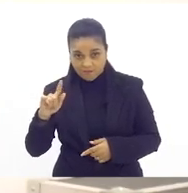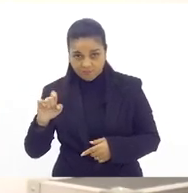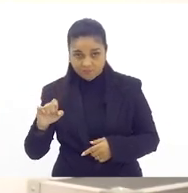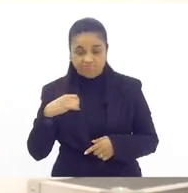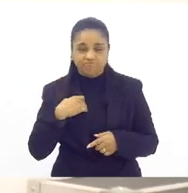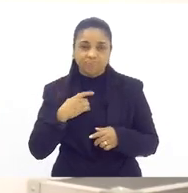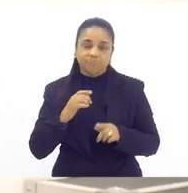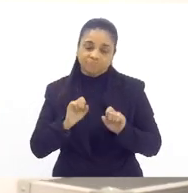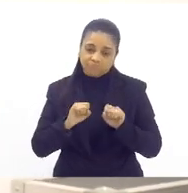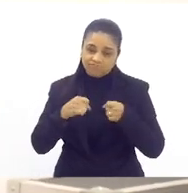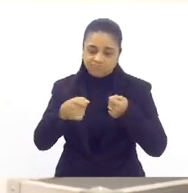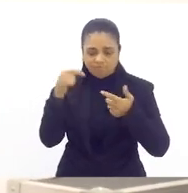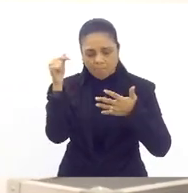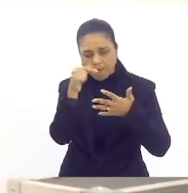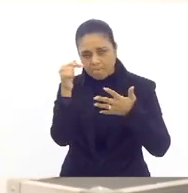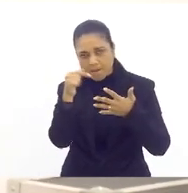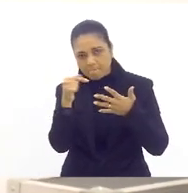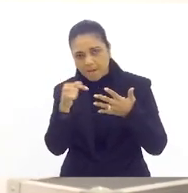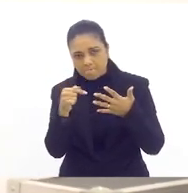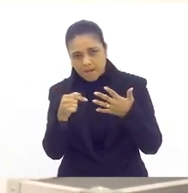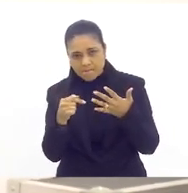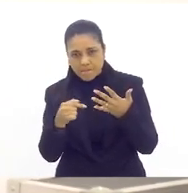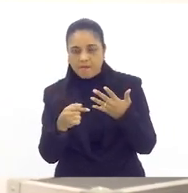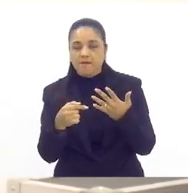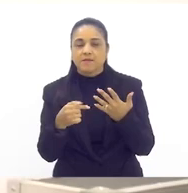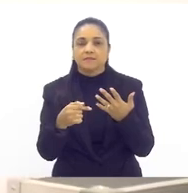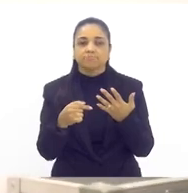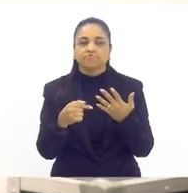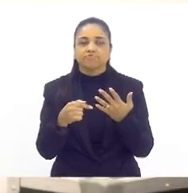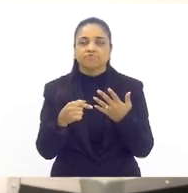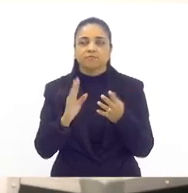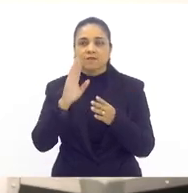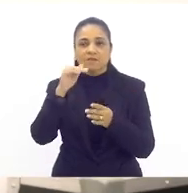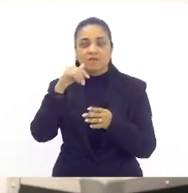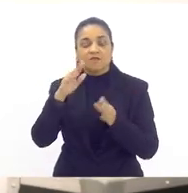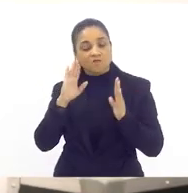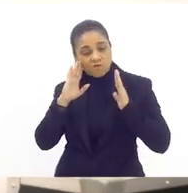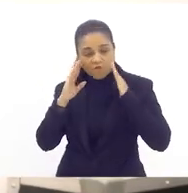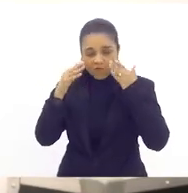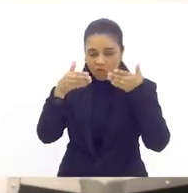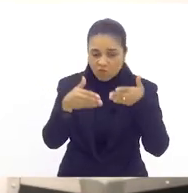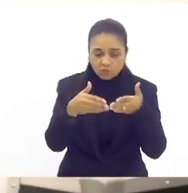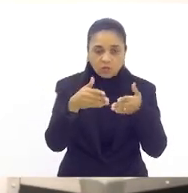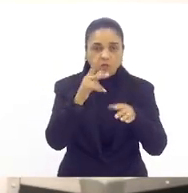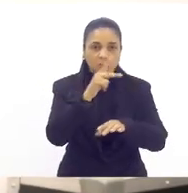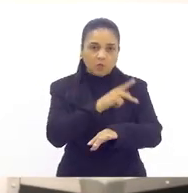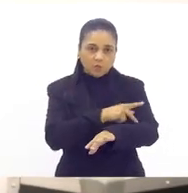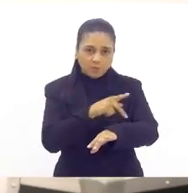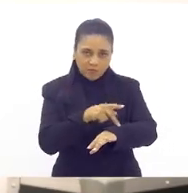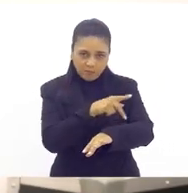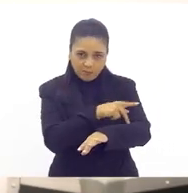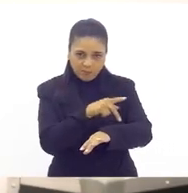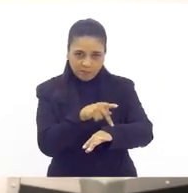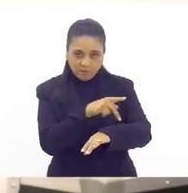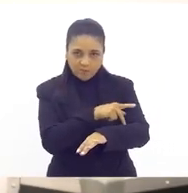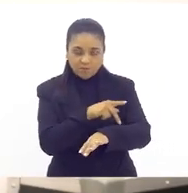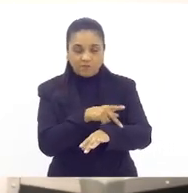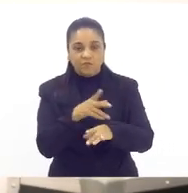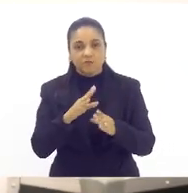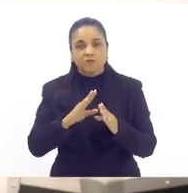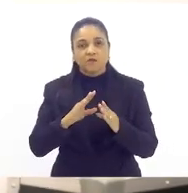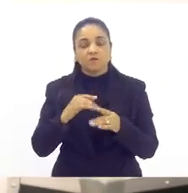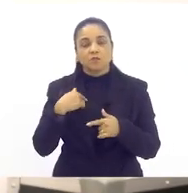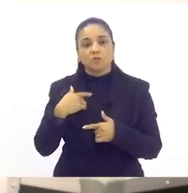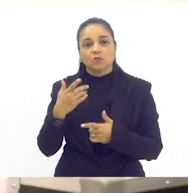reforçar alguns pontos né talvez mais voltado para essas questões pedagógicas né porque a questão do nosso colega